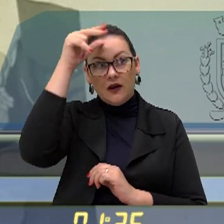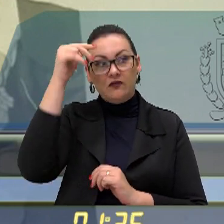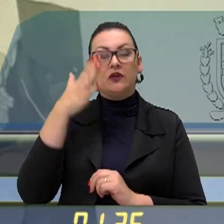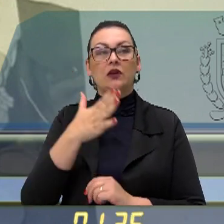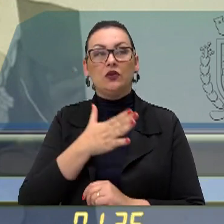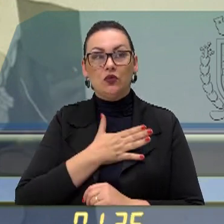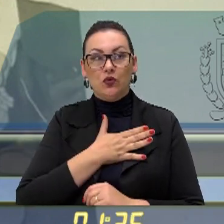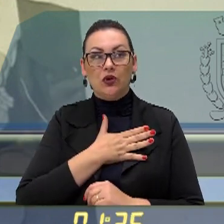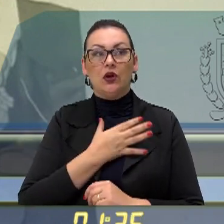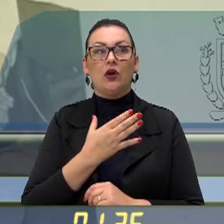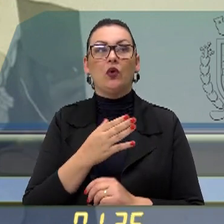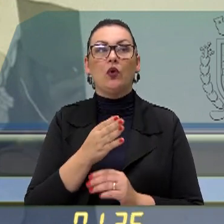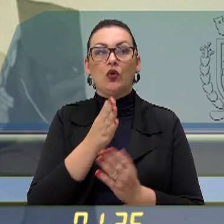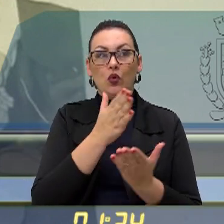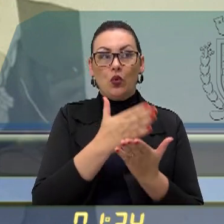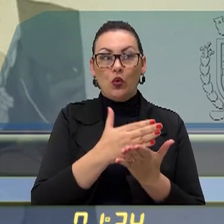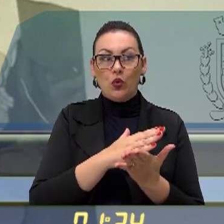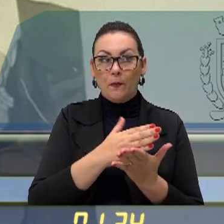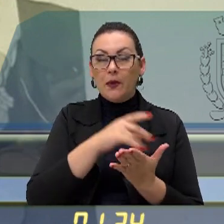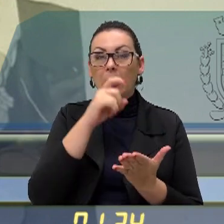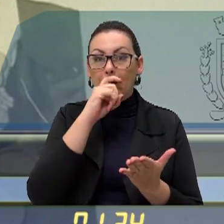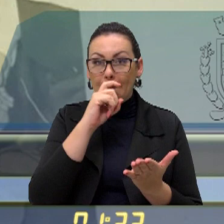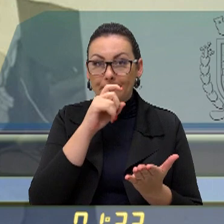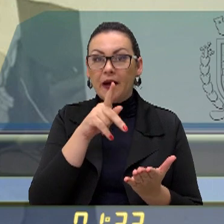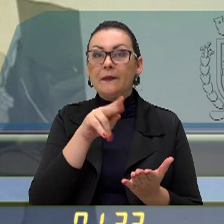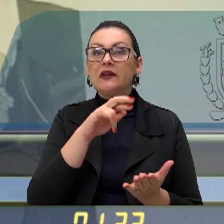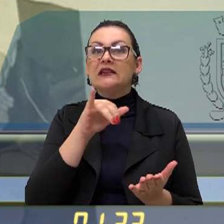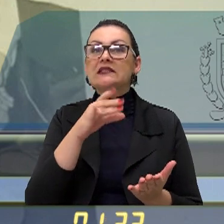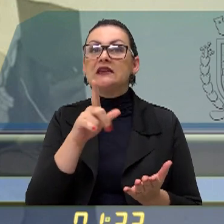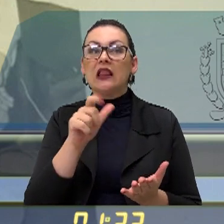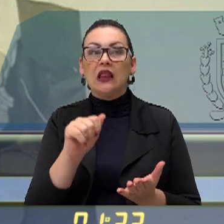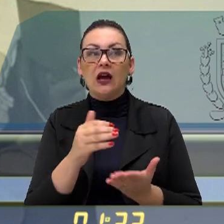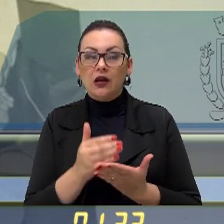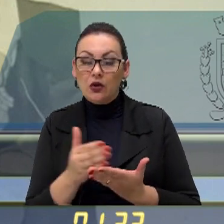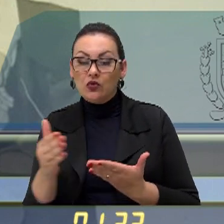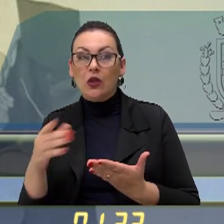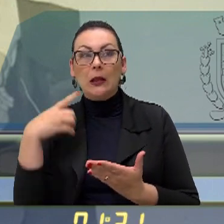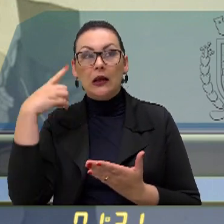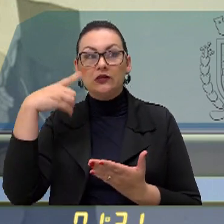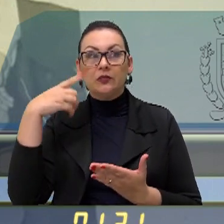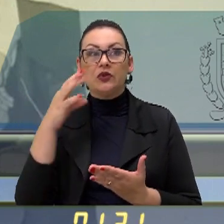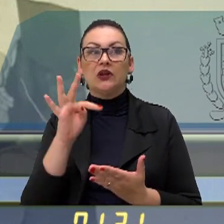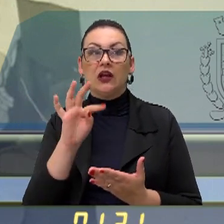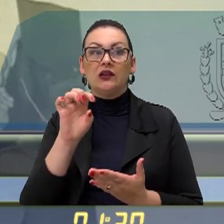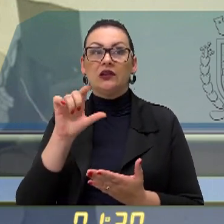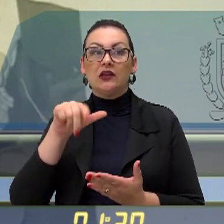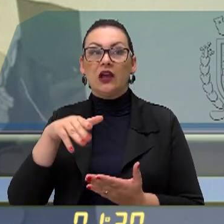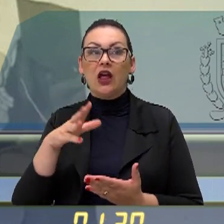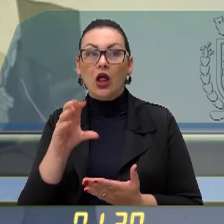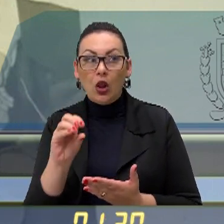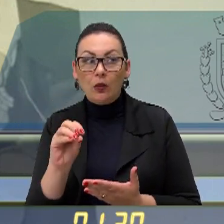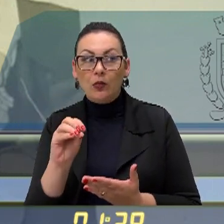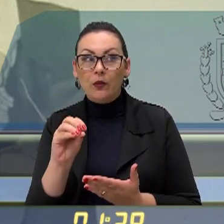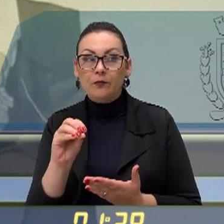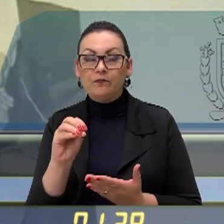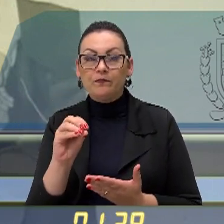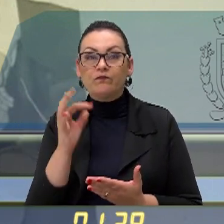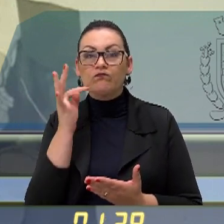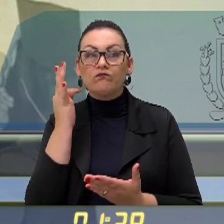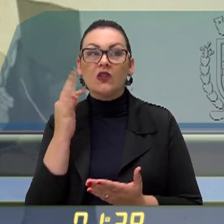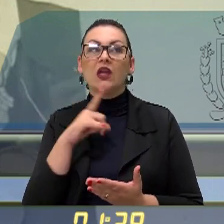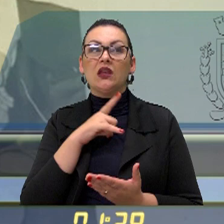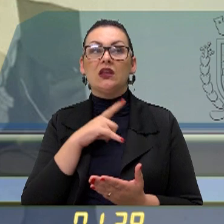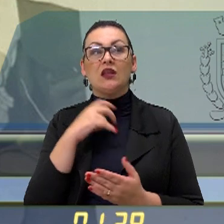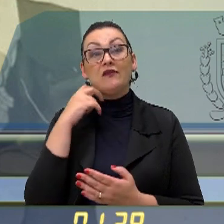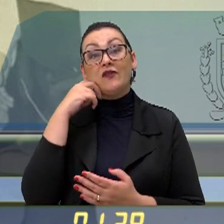do meio de terno, é o pai da Priscila, e do lado está o nosso deputado federal, Telmo Kiss, esse que teve vergonha de